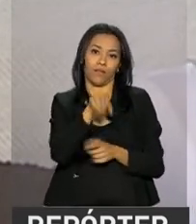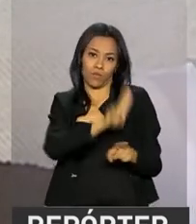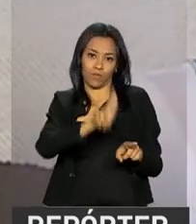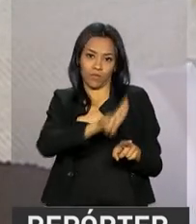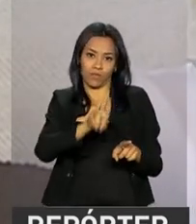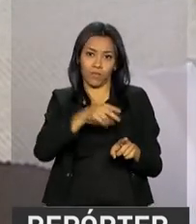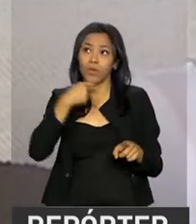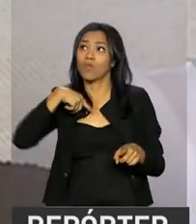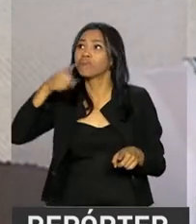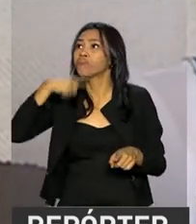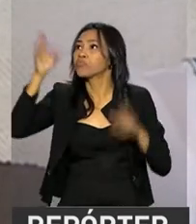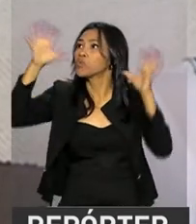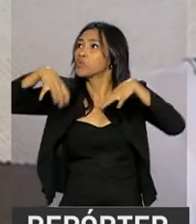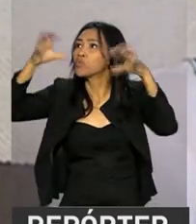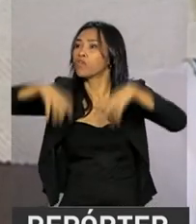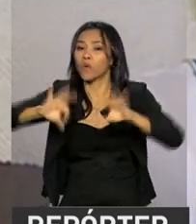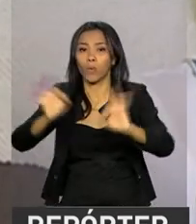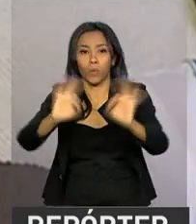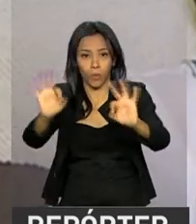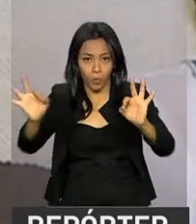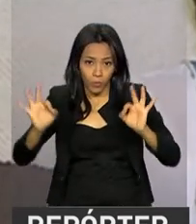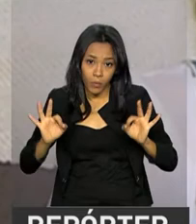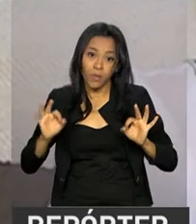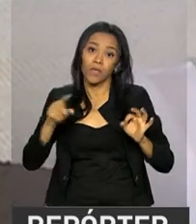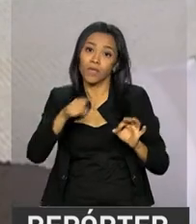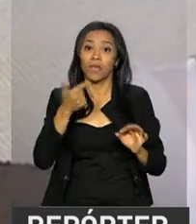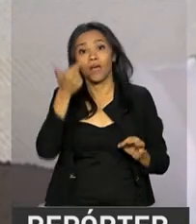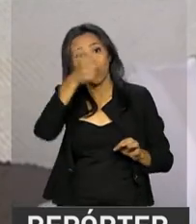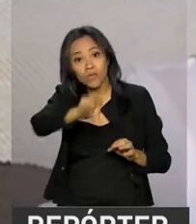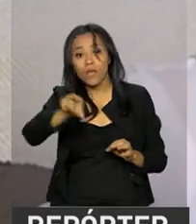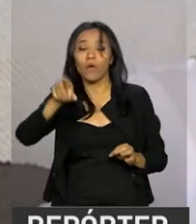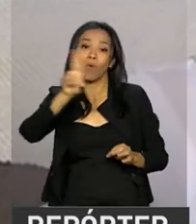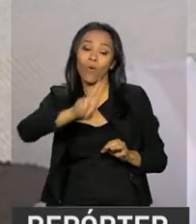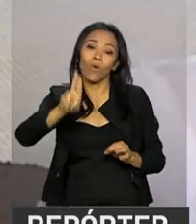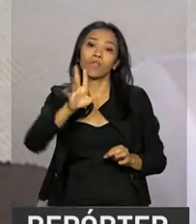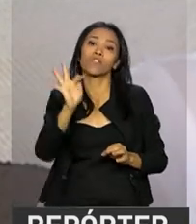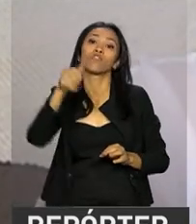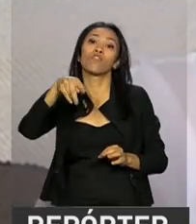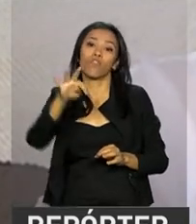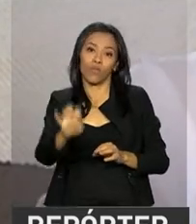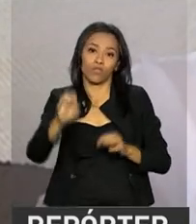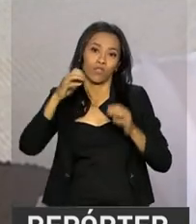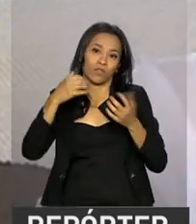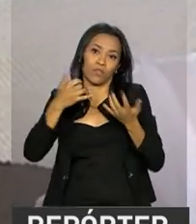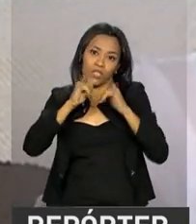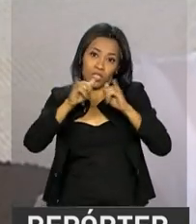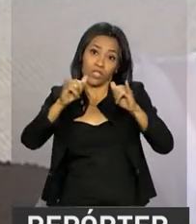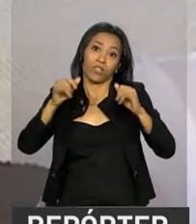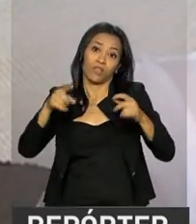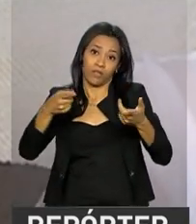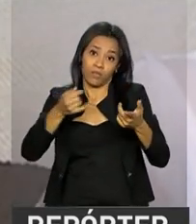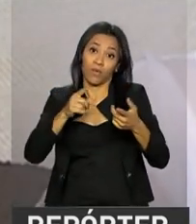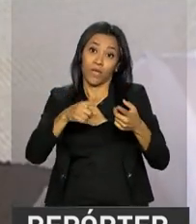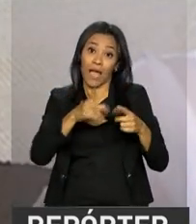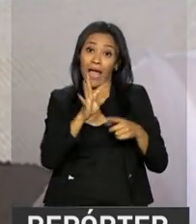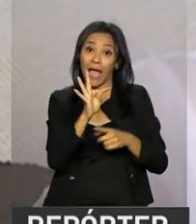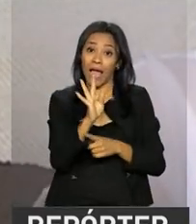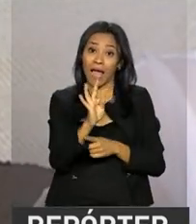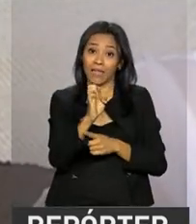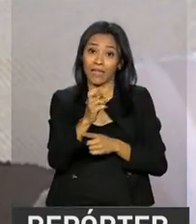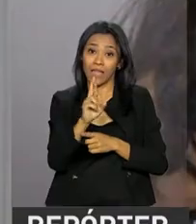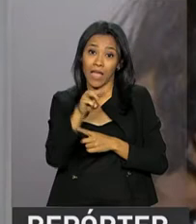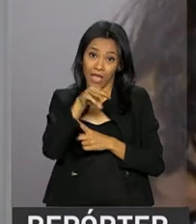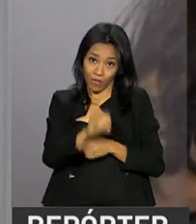porque não choveu, né? E aí eles acabam usando outras fontes de energia que são extremamente poluentes, a termoelétrica é